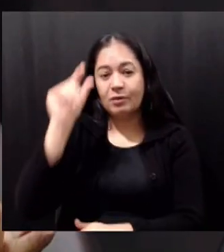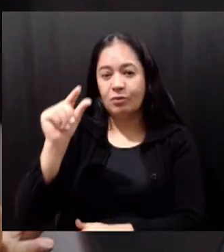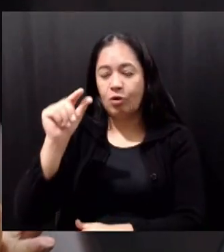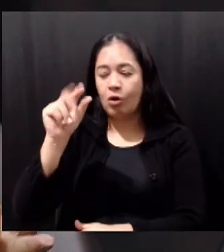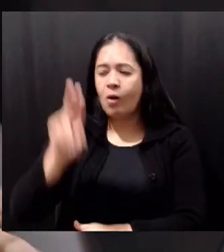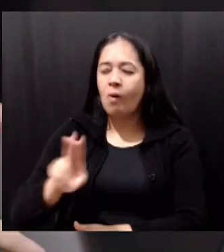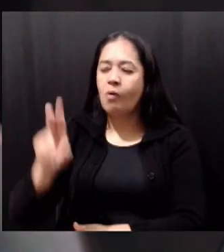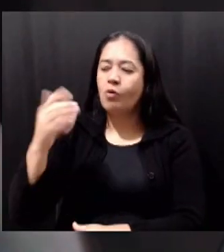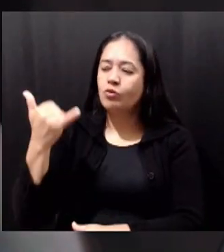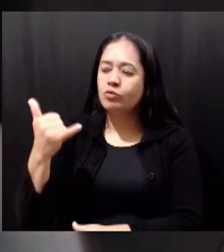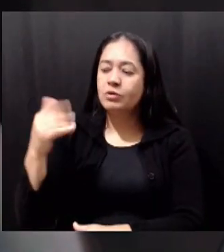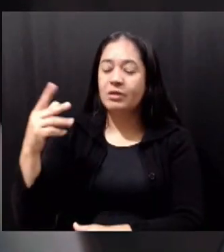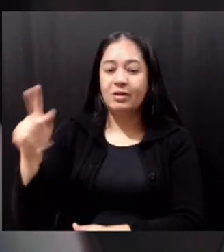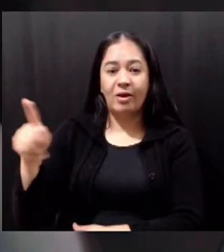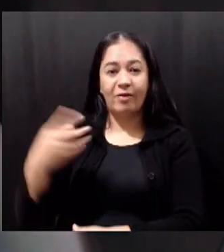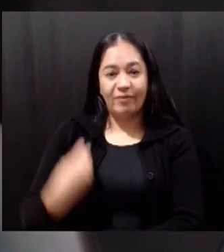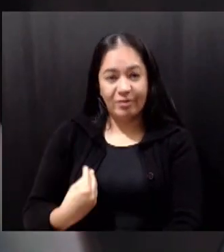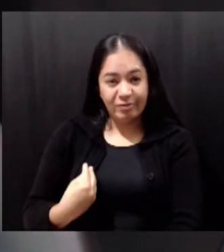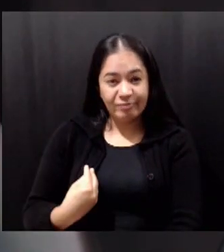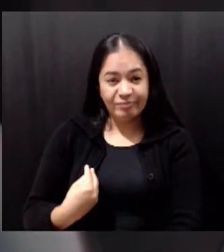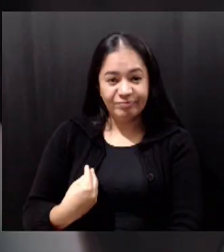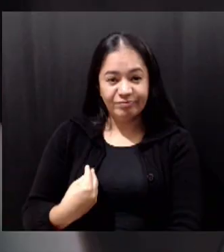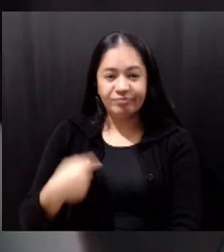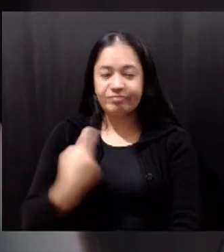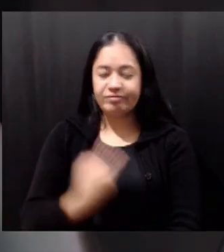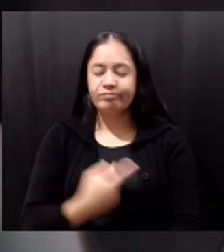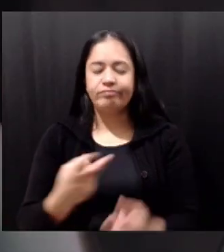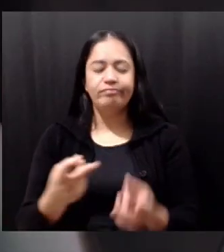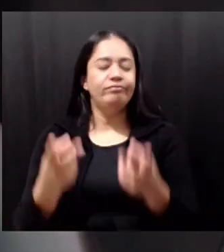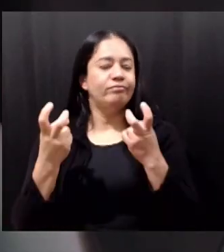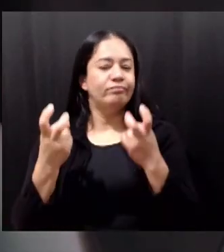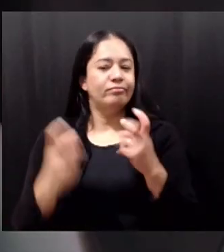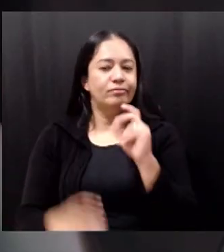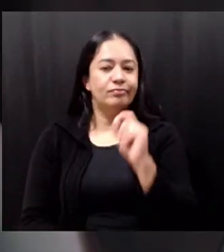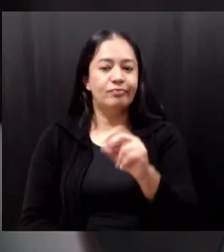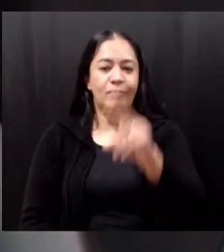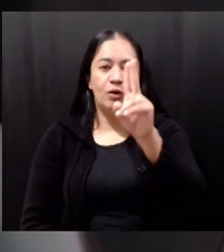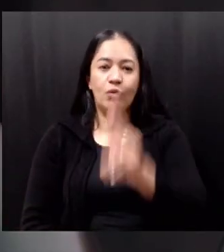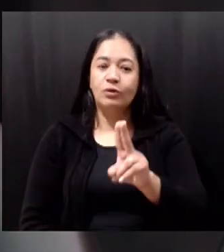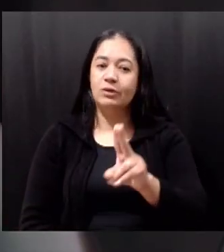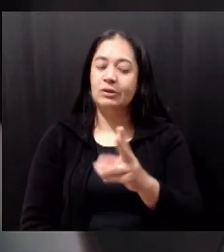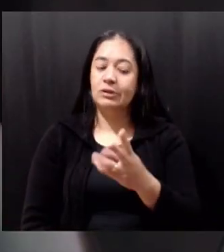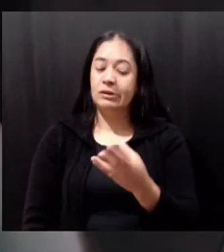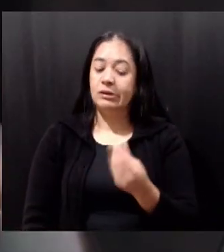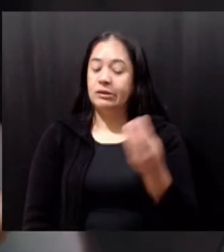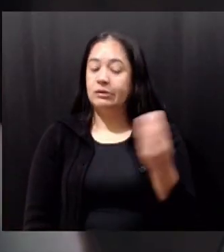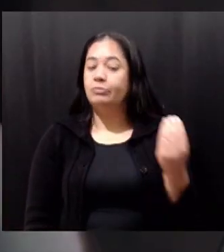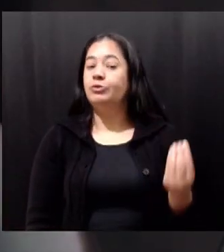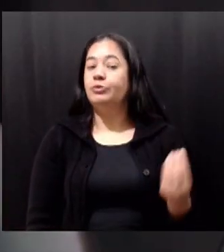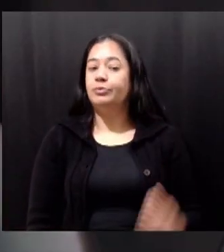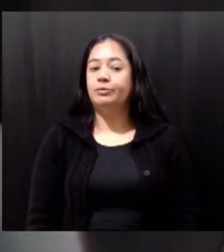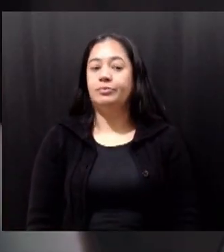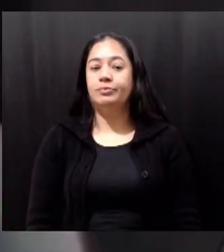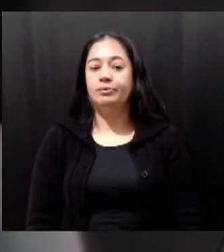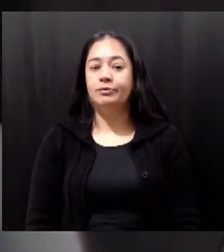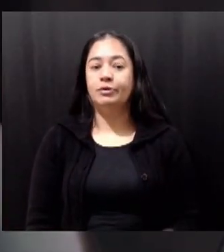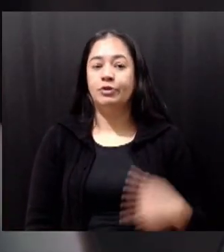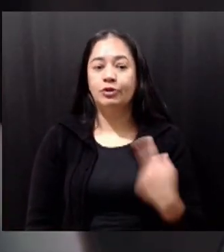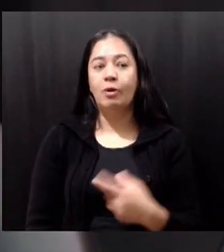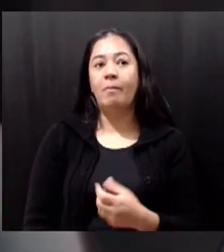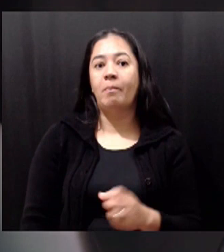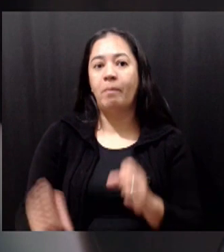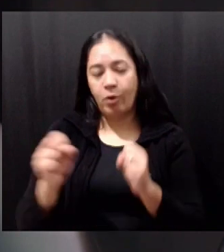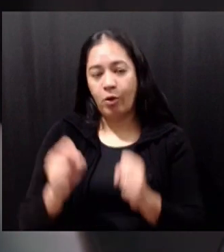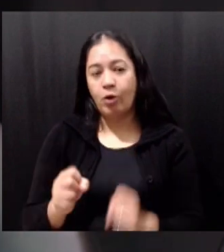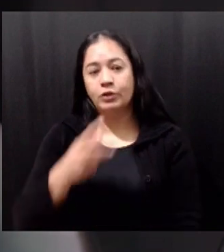dessa pessoa, a gente observa que o uso está excessivo. Né? E aí a gente pode falar dessa fadiga digital. E